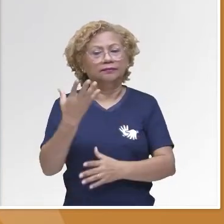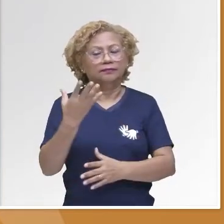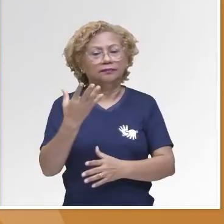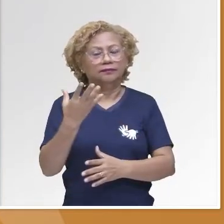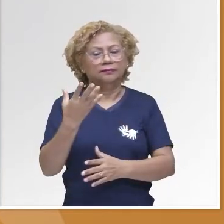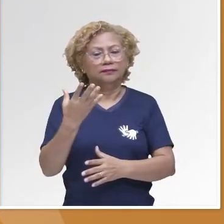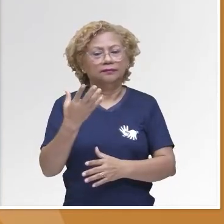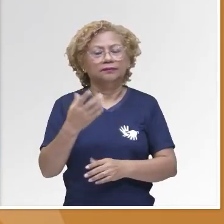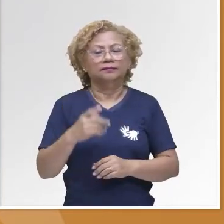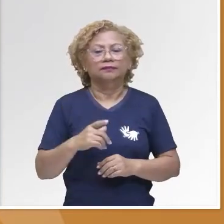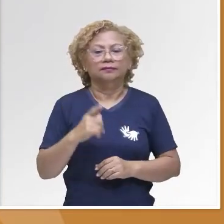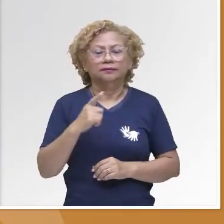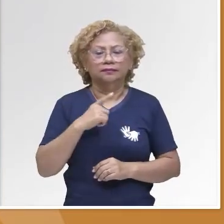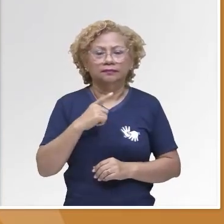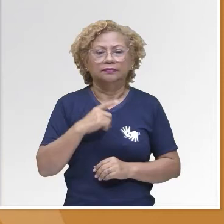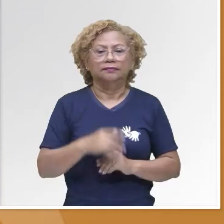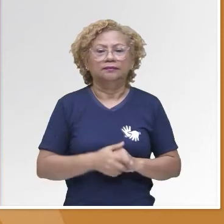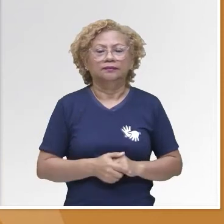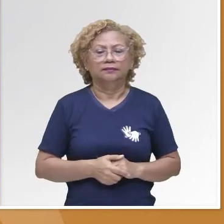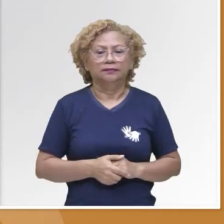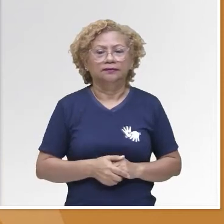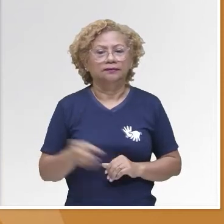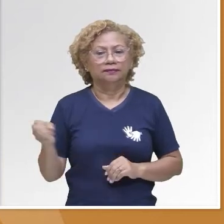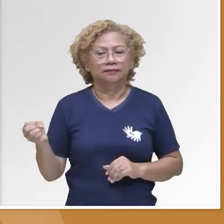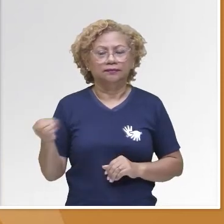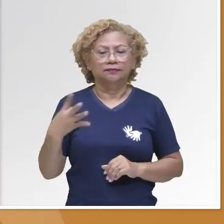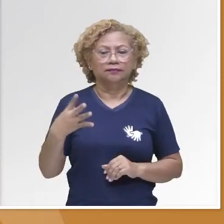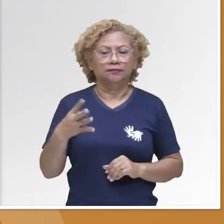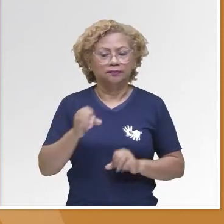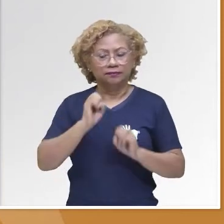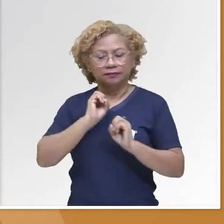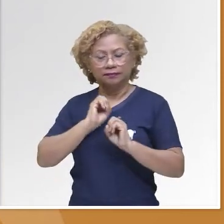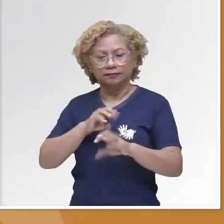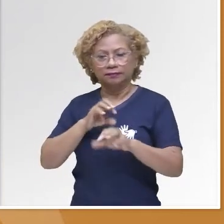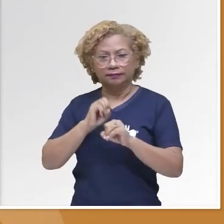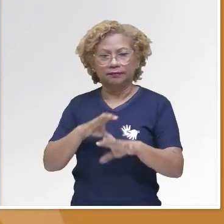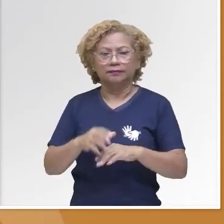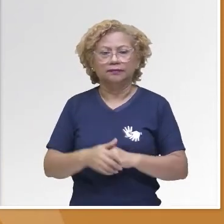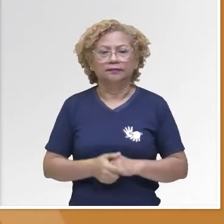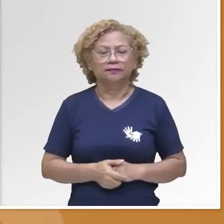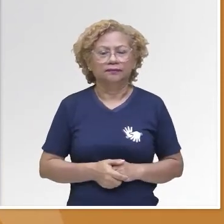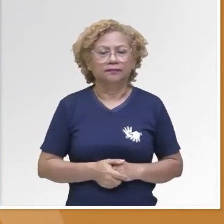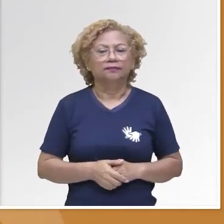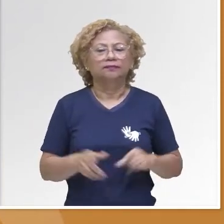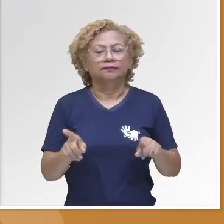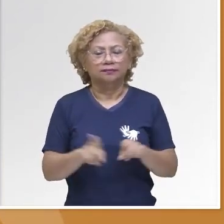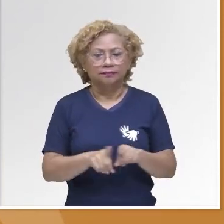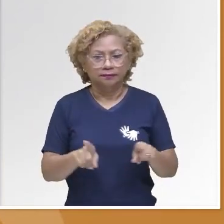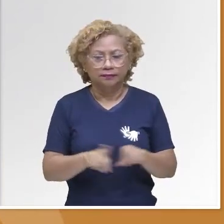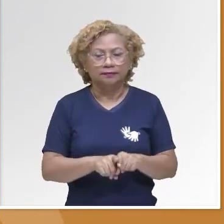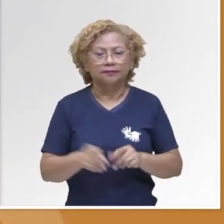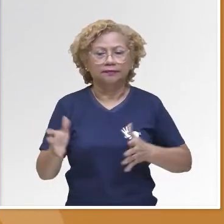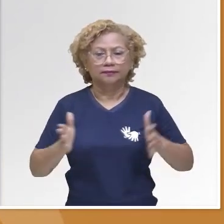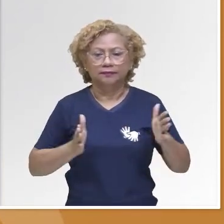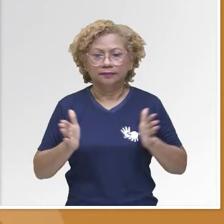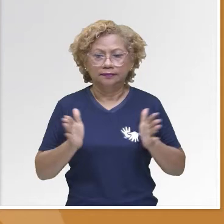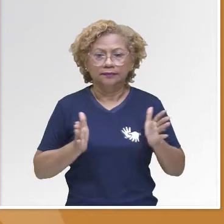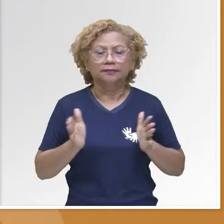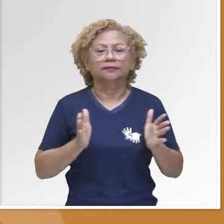um investimento maior na educação, tá? Além disso, também nesse período houve